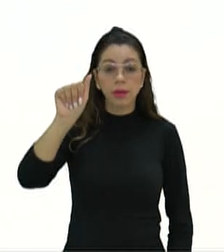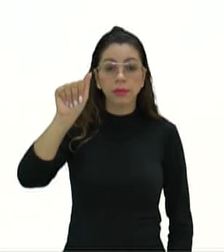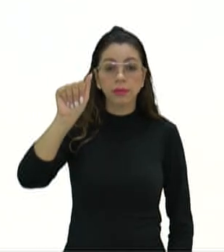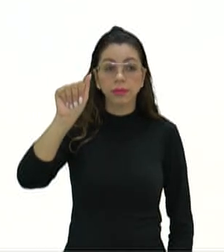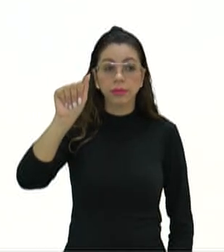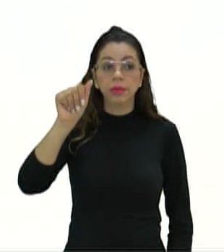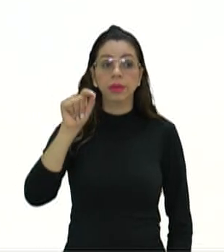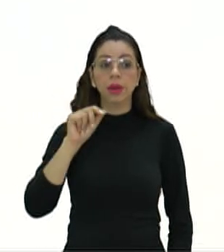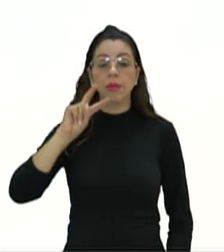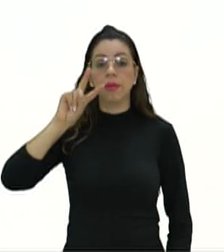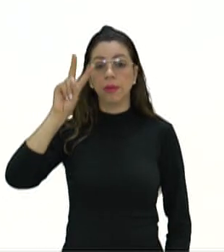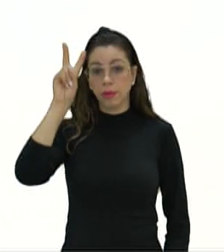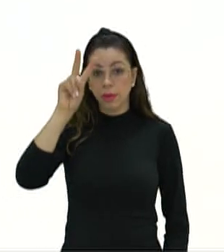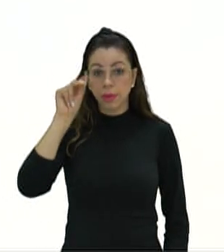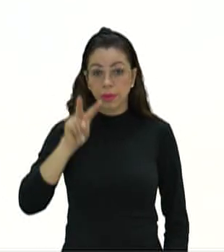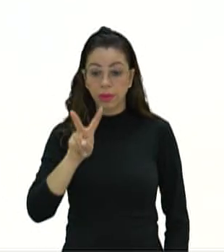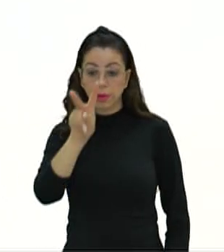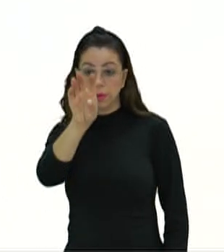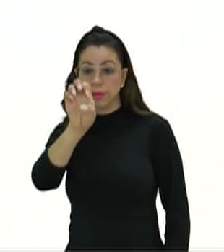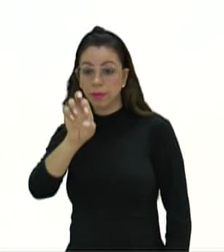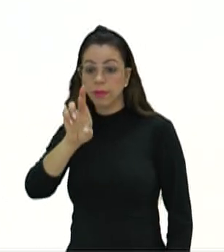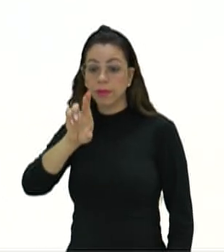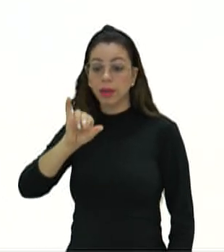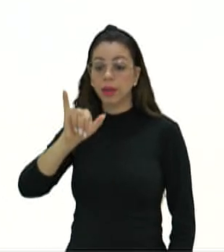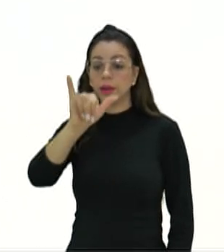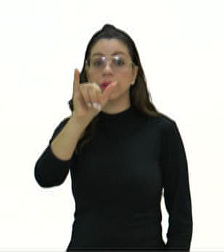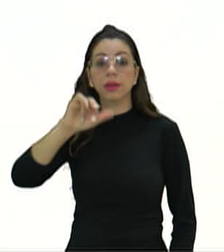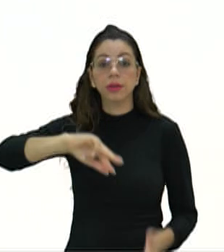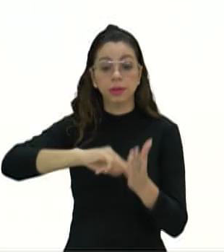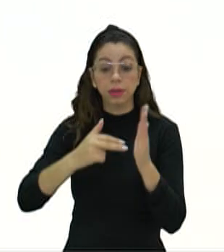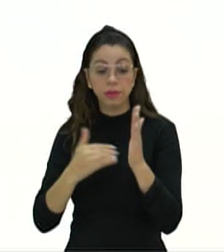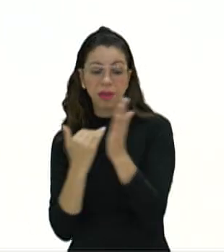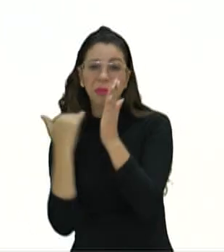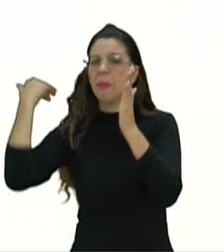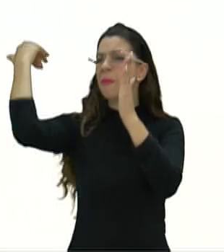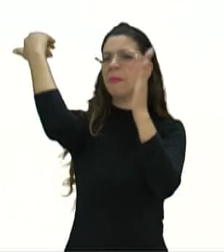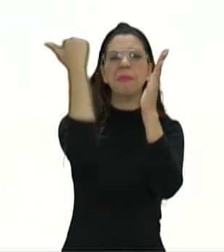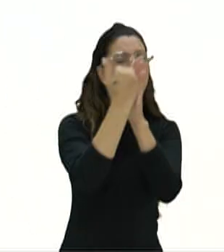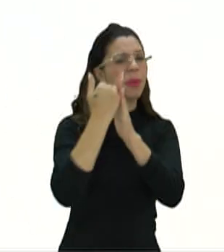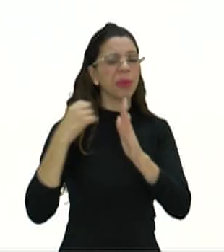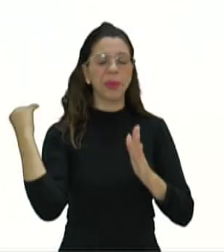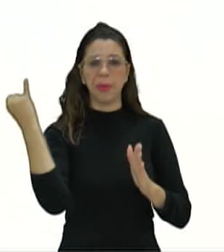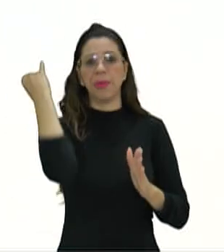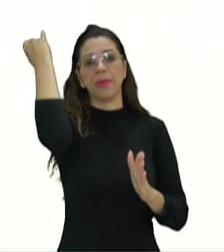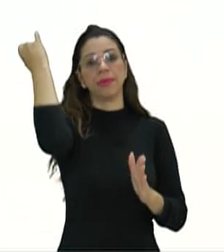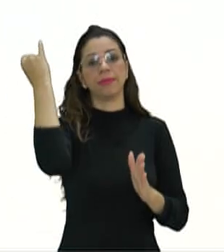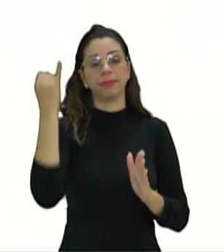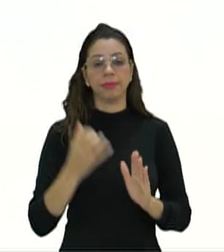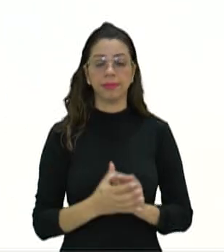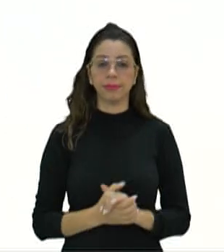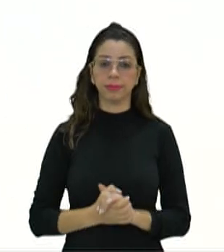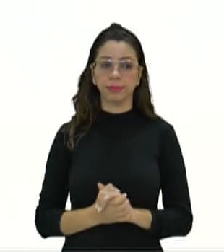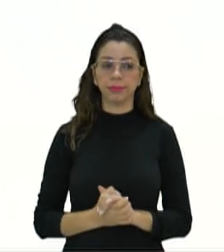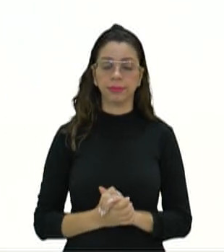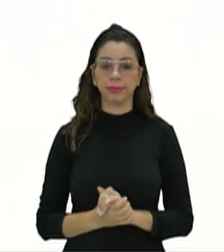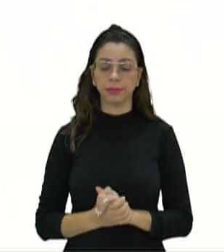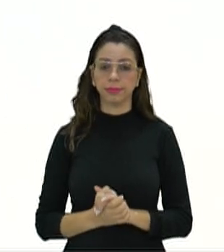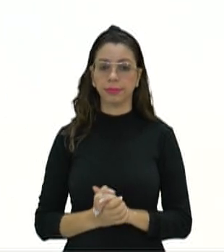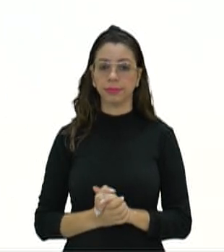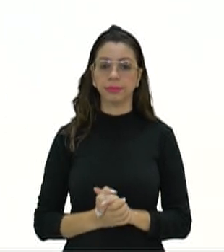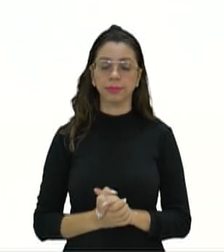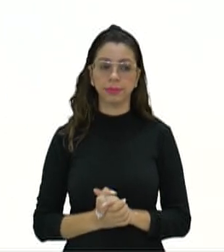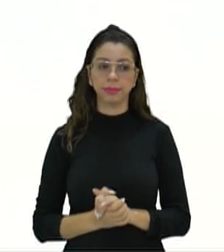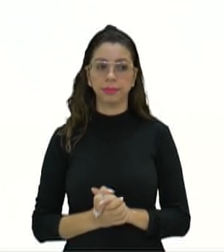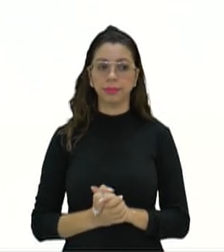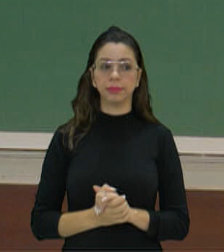que o very a gente usa para intensificar, né? Dizer que é muito. It's important. A letra B eu estou falando que é importante. Não estou dizendo